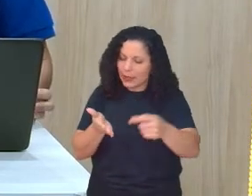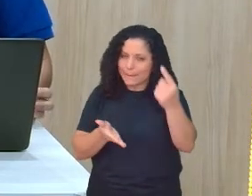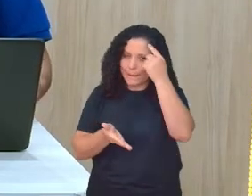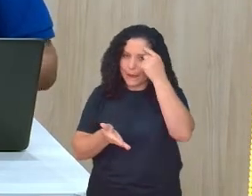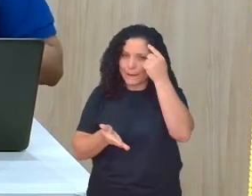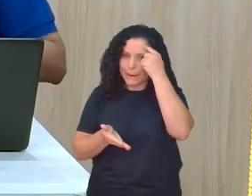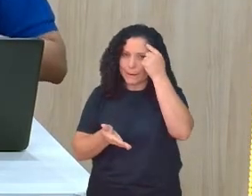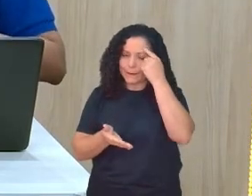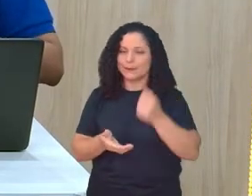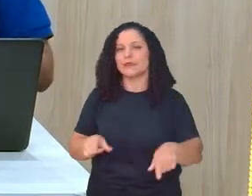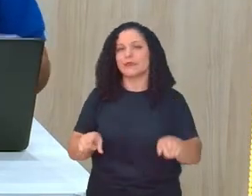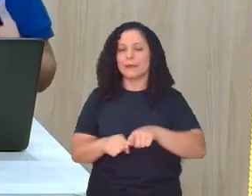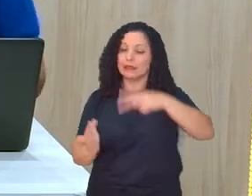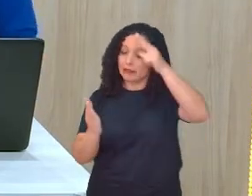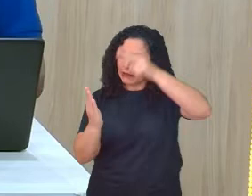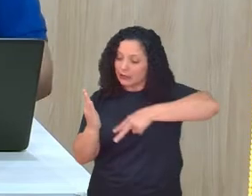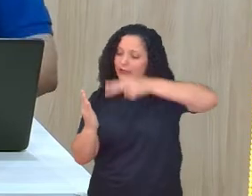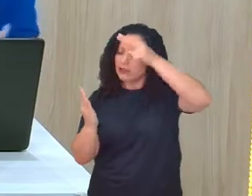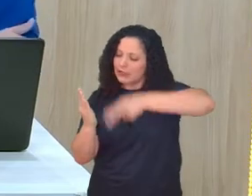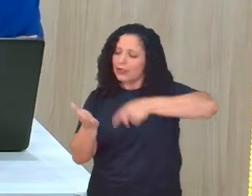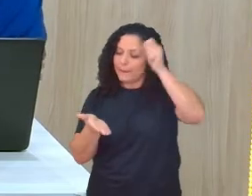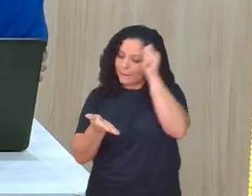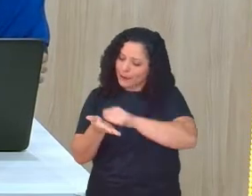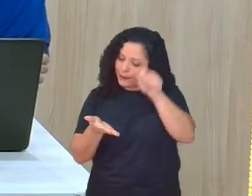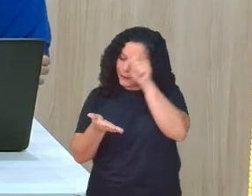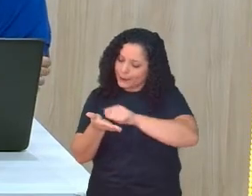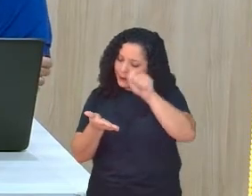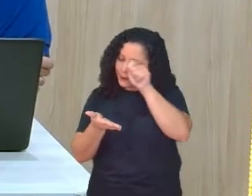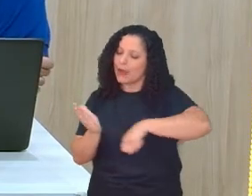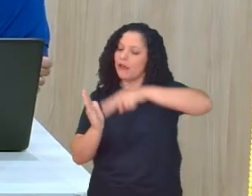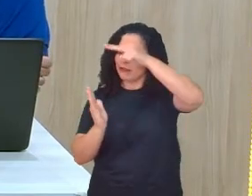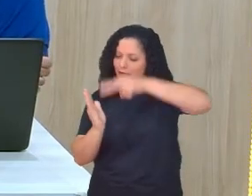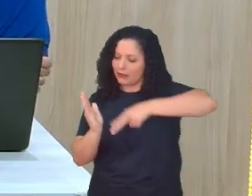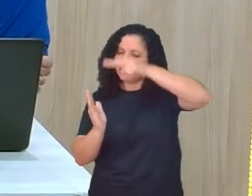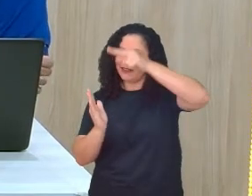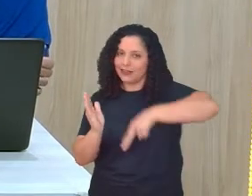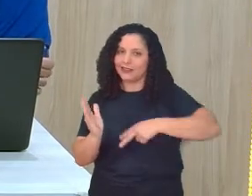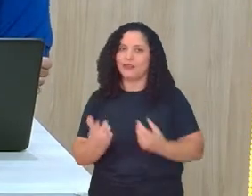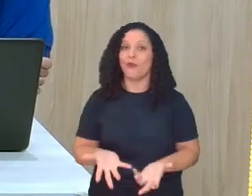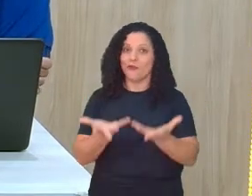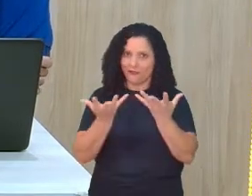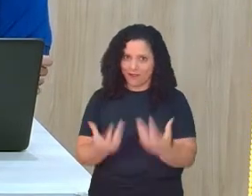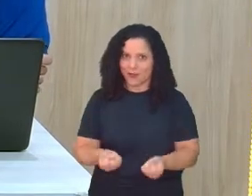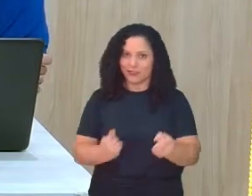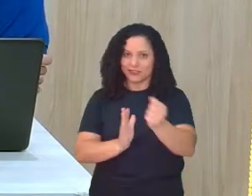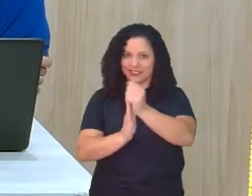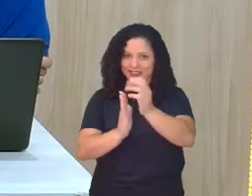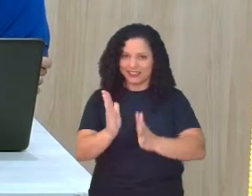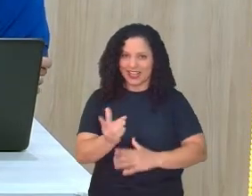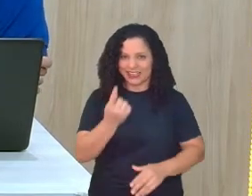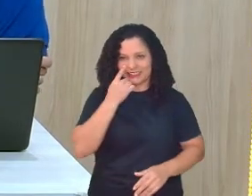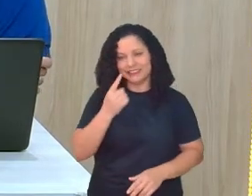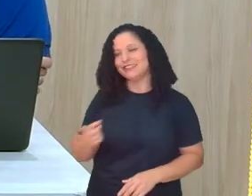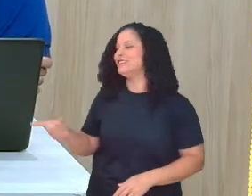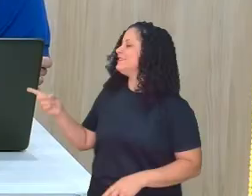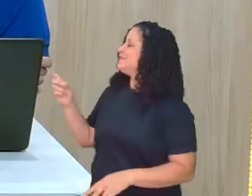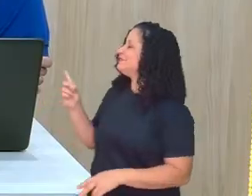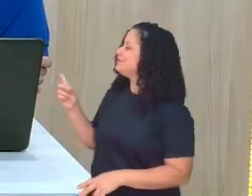é isso, professora? Ler, reler, escrever e reescrever. Então, vamos à nossa atividade, professora